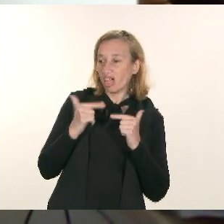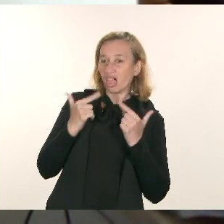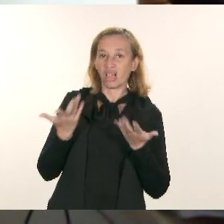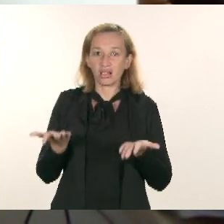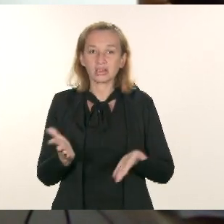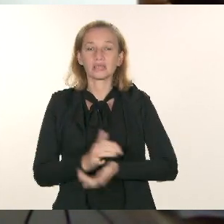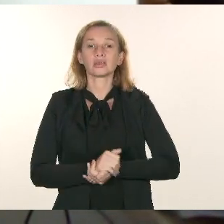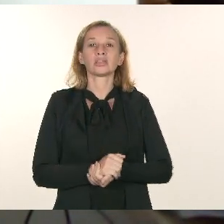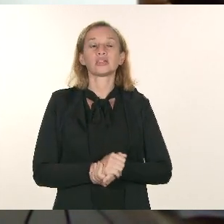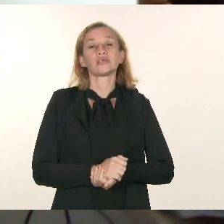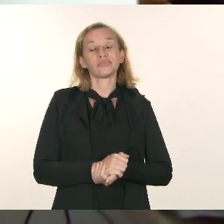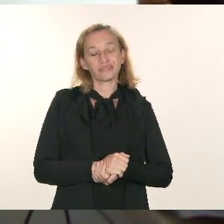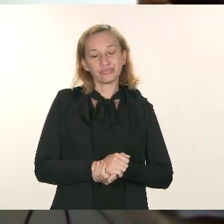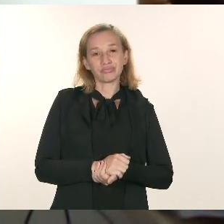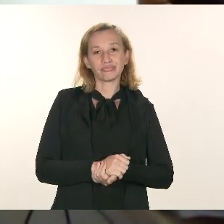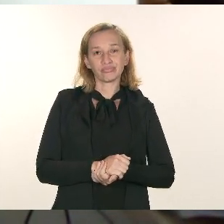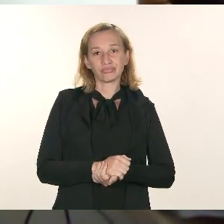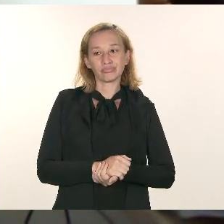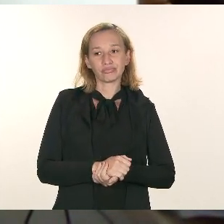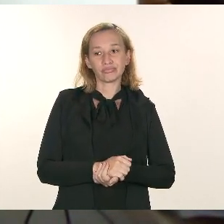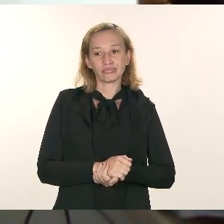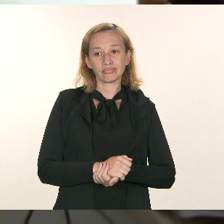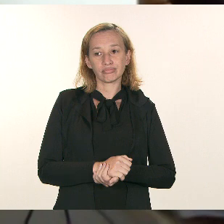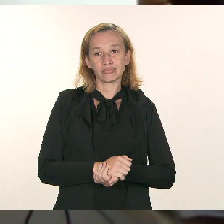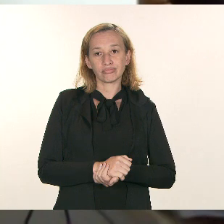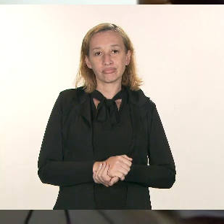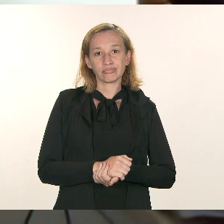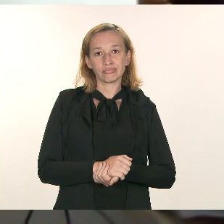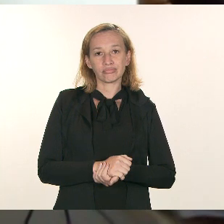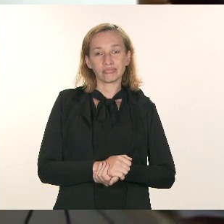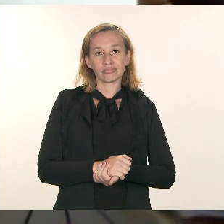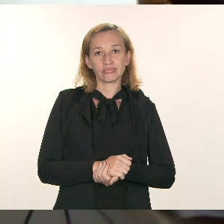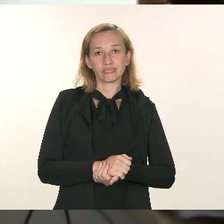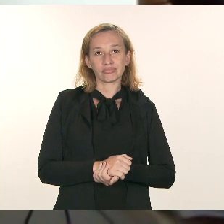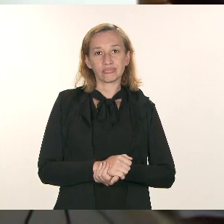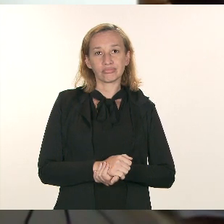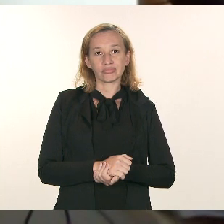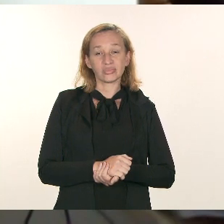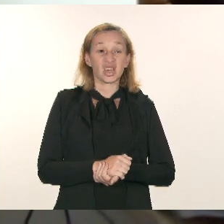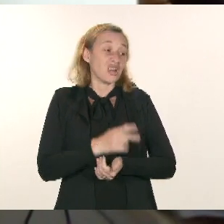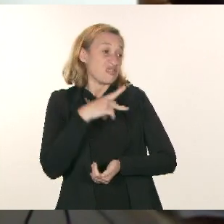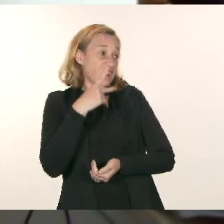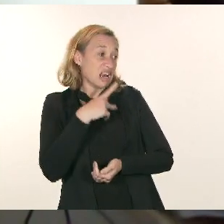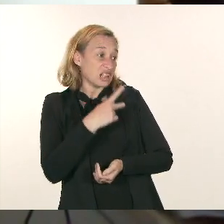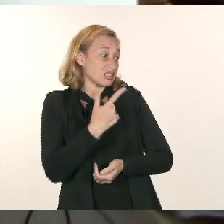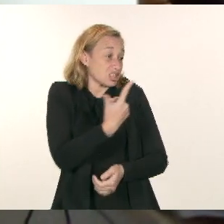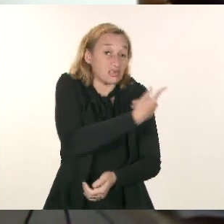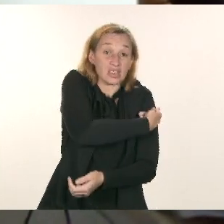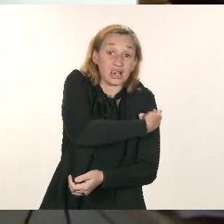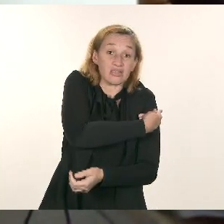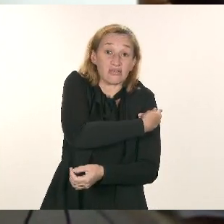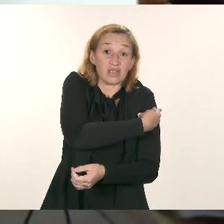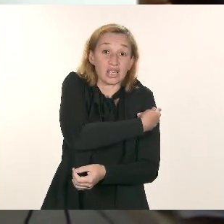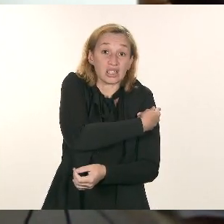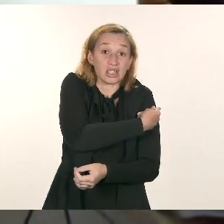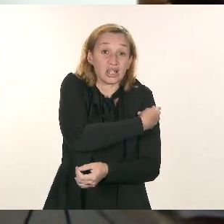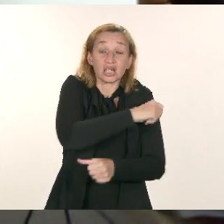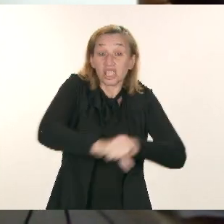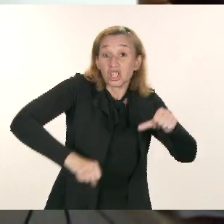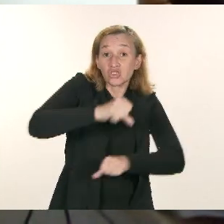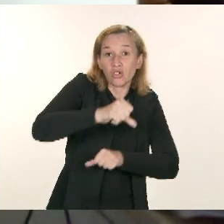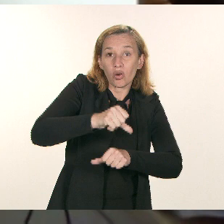até ridiculamente que as pessoas podiam virar jacaré ou que ia ser